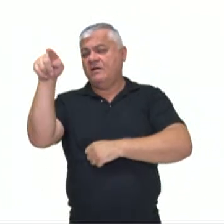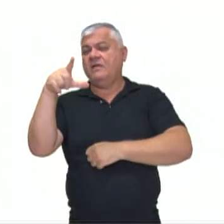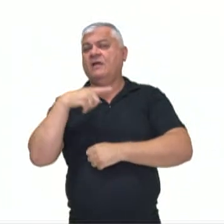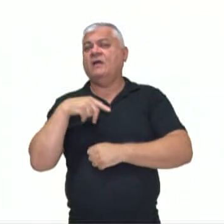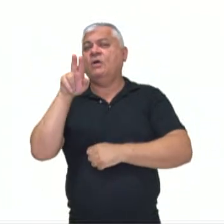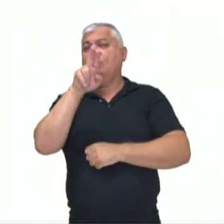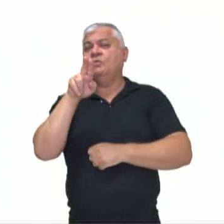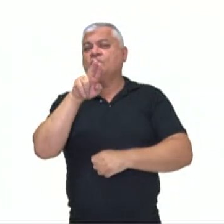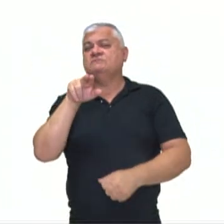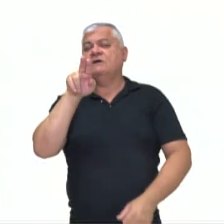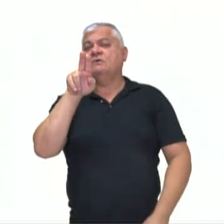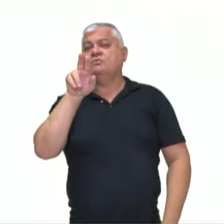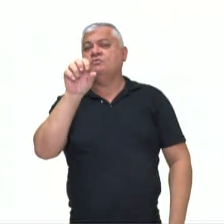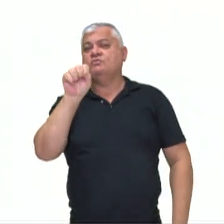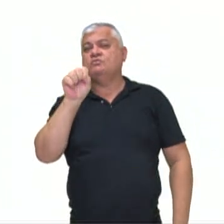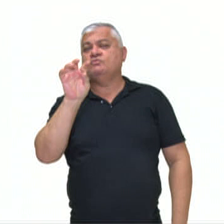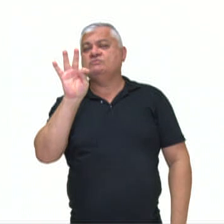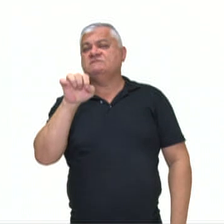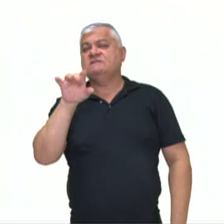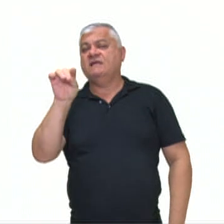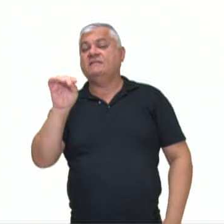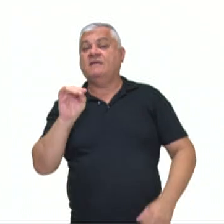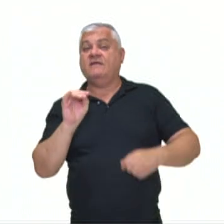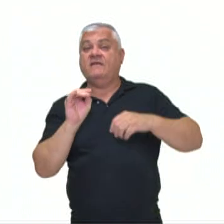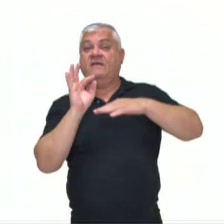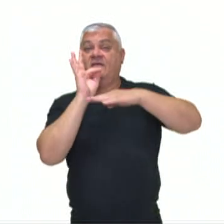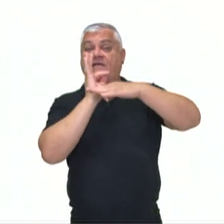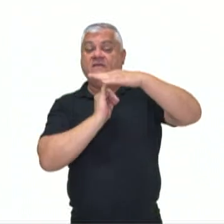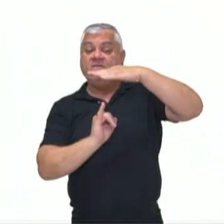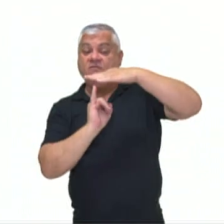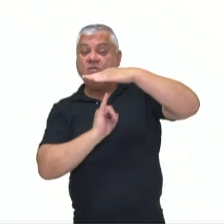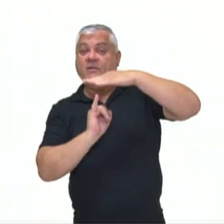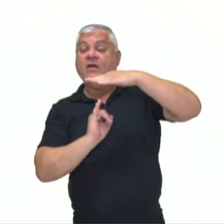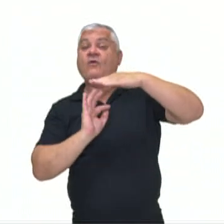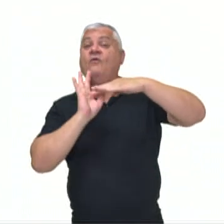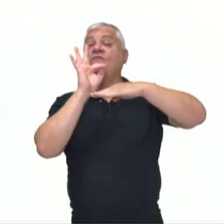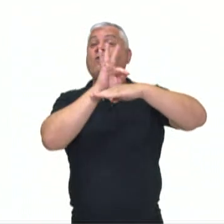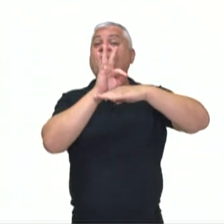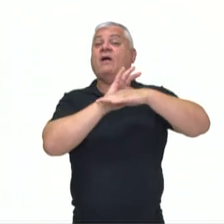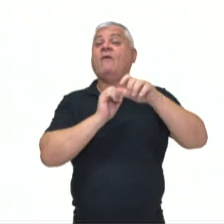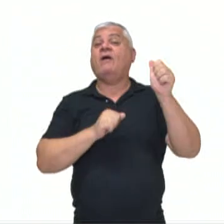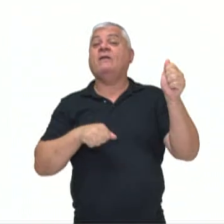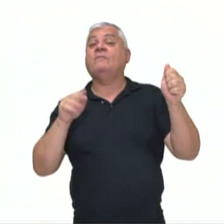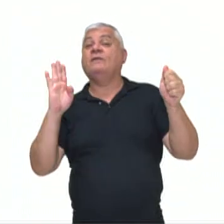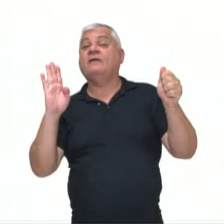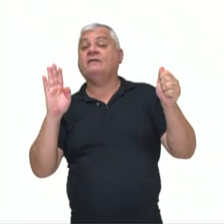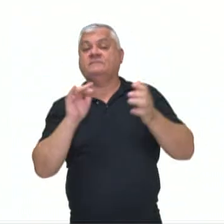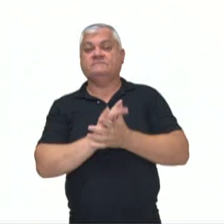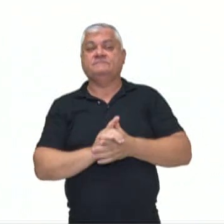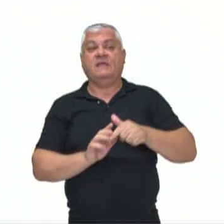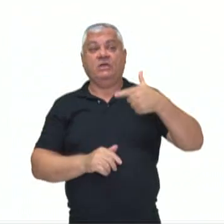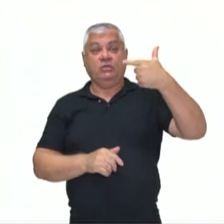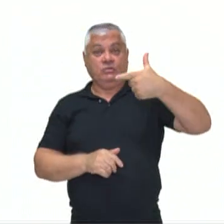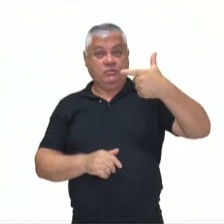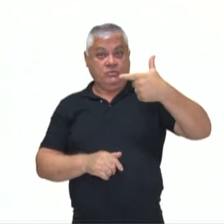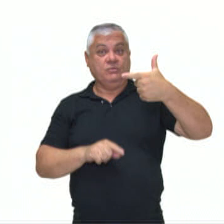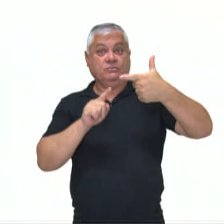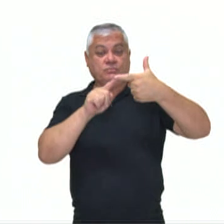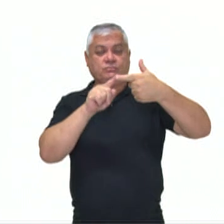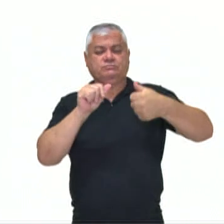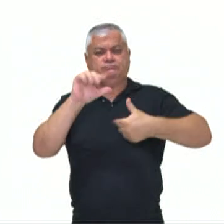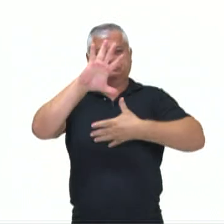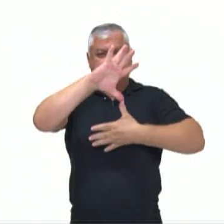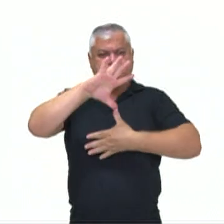ustedes es alternativa A, informal, alternativa B, formal. 2. En Hispanoamérica, el